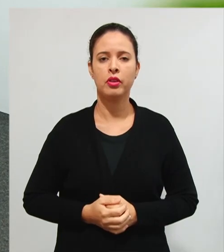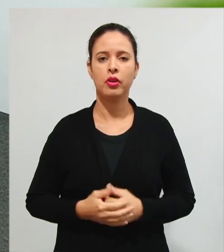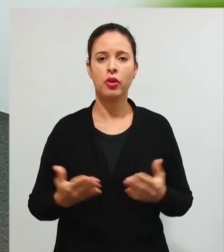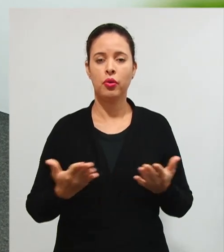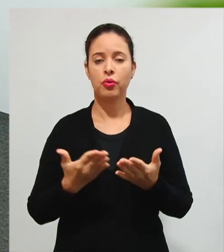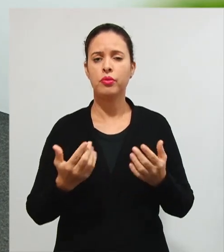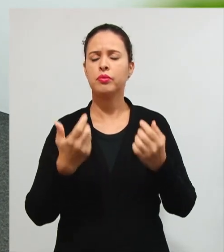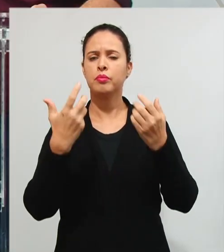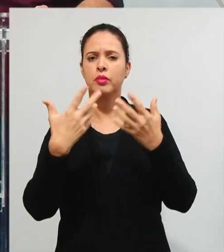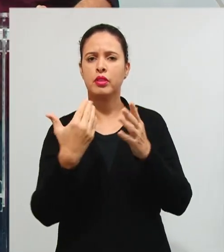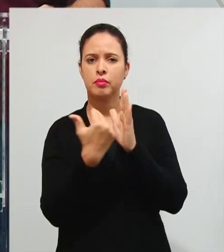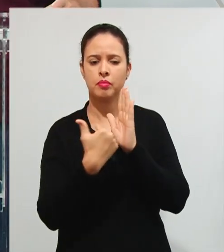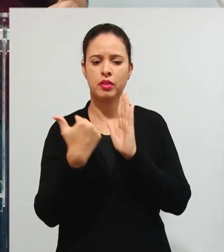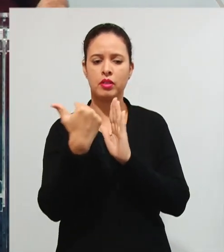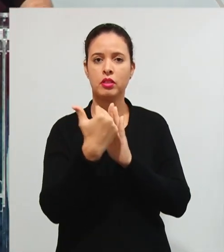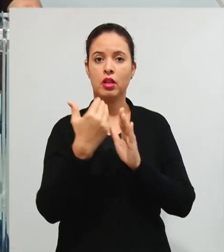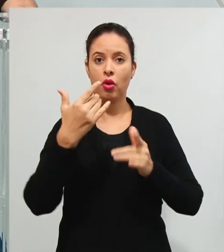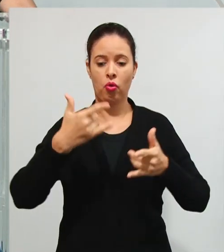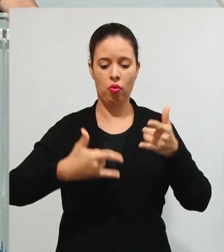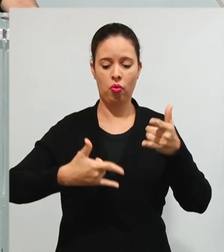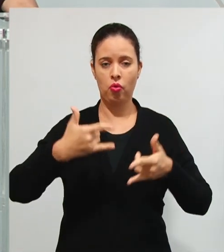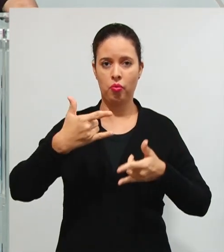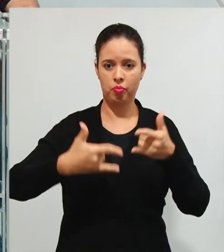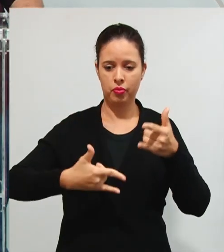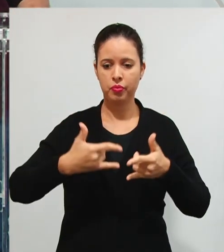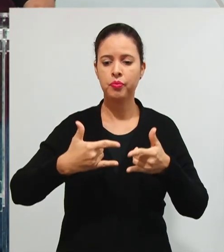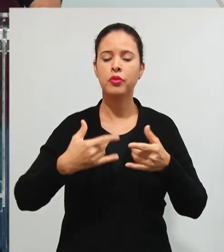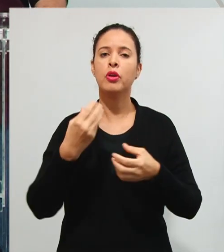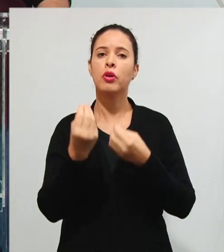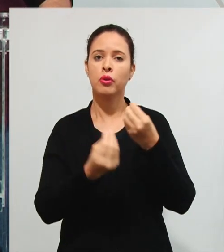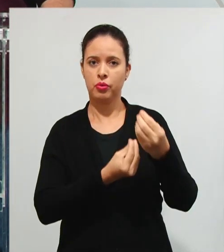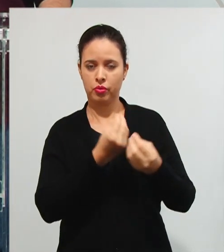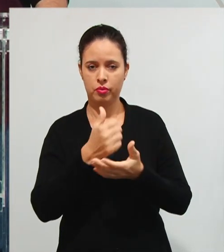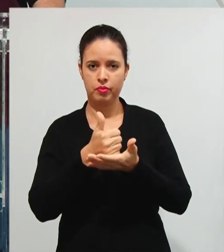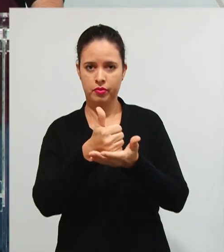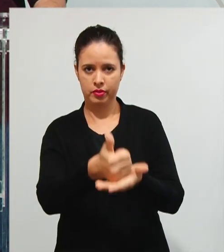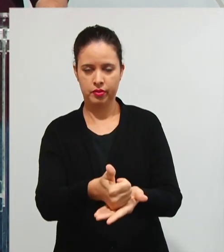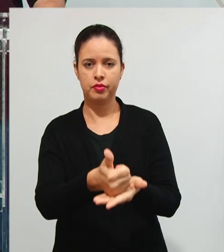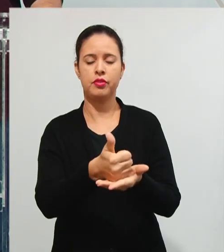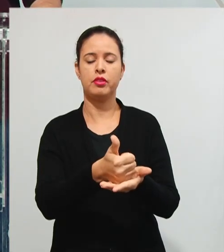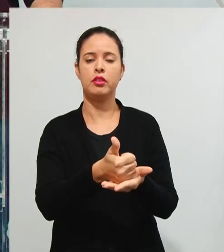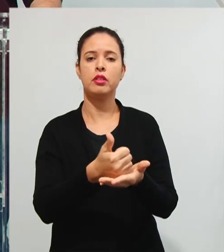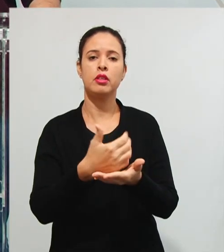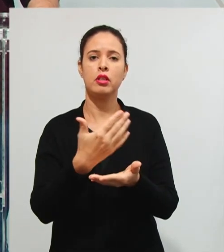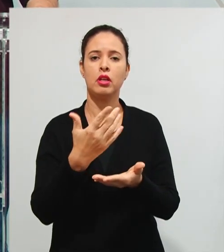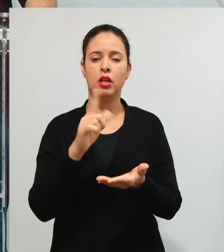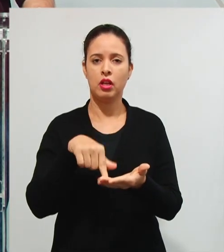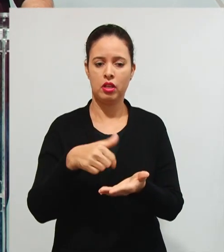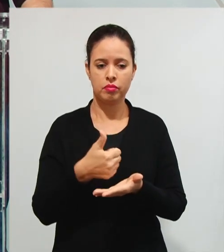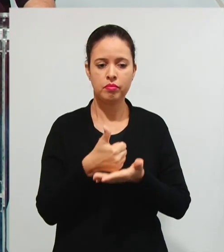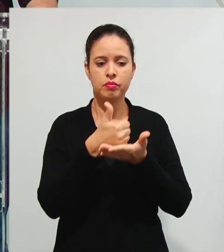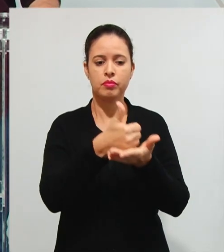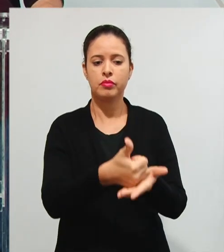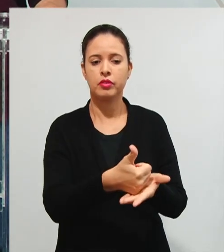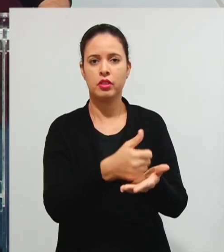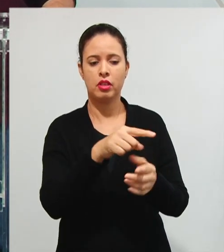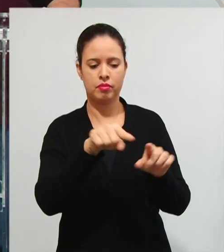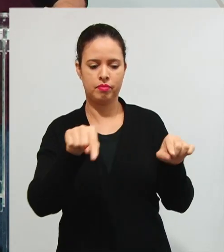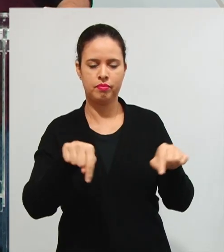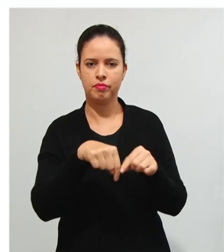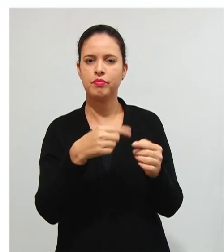hoje falaremos um pouco sobre robótica e como levar esse assunto, quais alternativas para levar esse assunto para a sala de